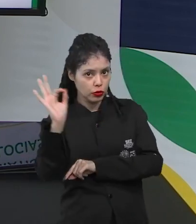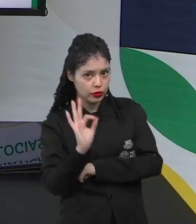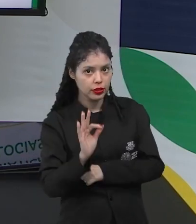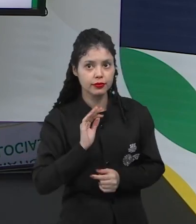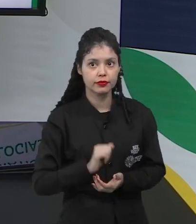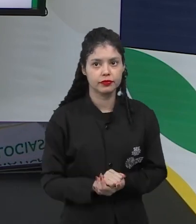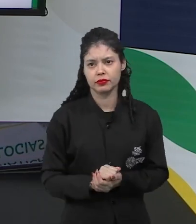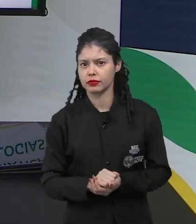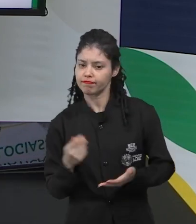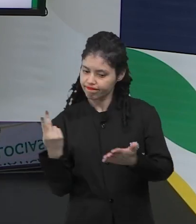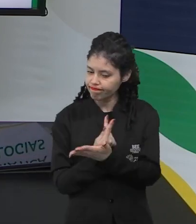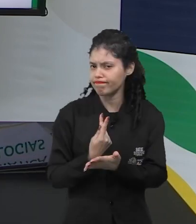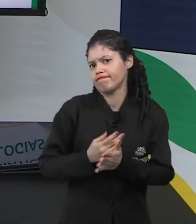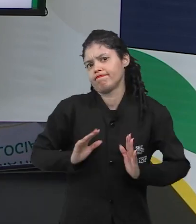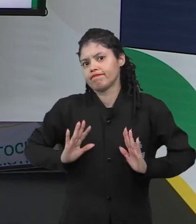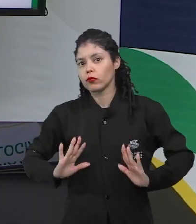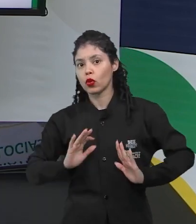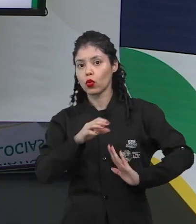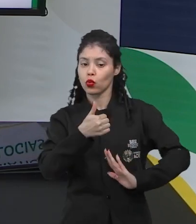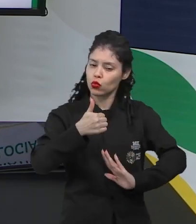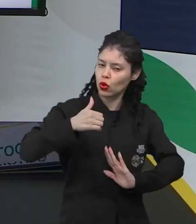para não ter erro,